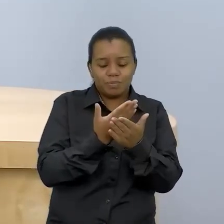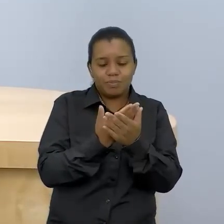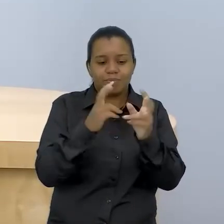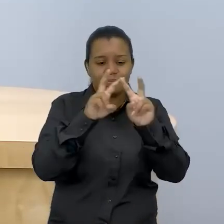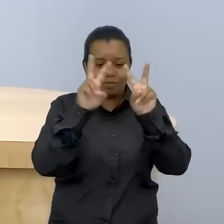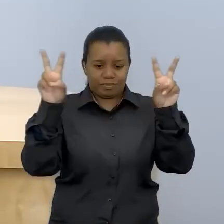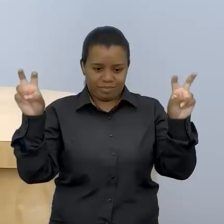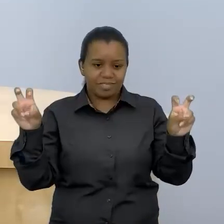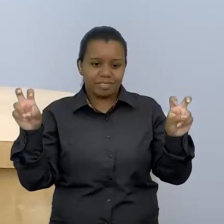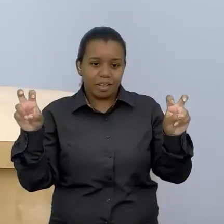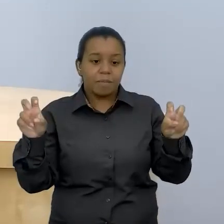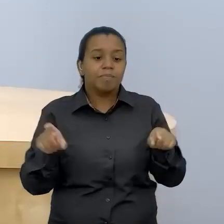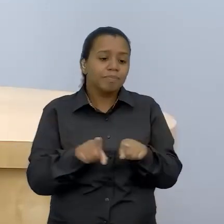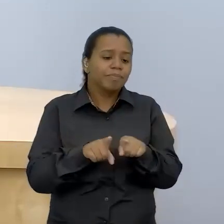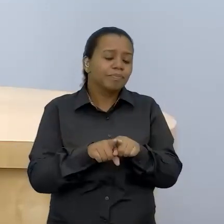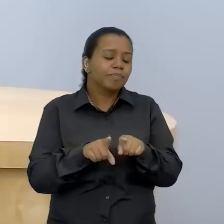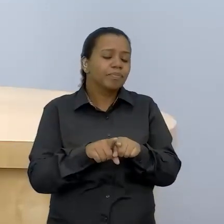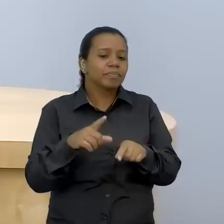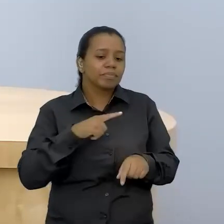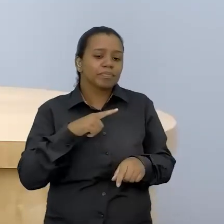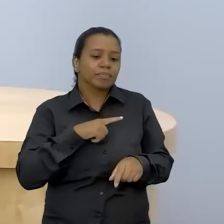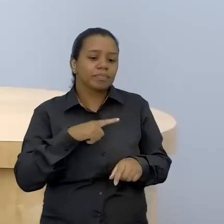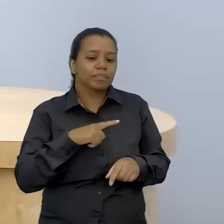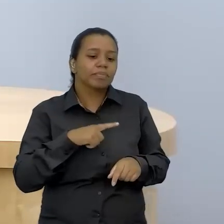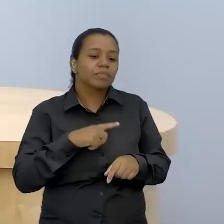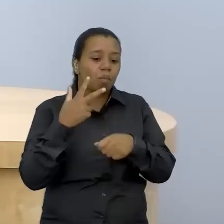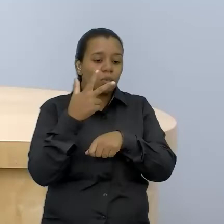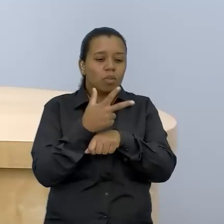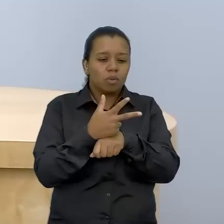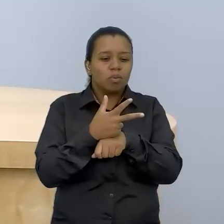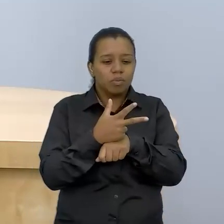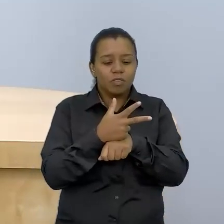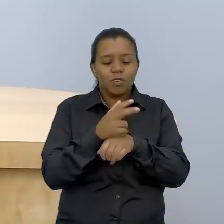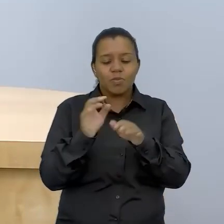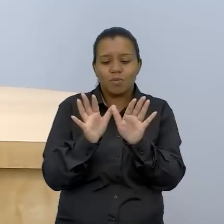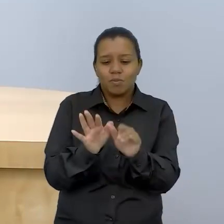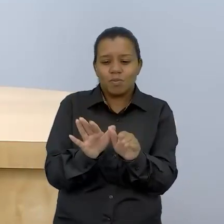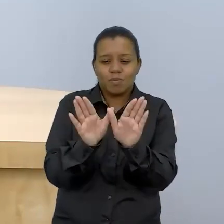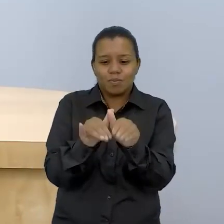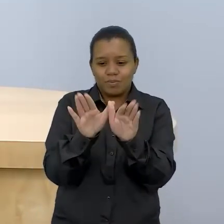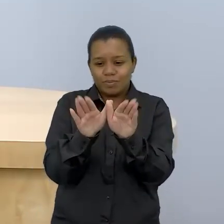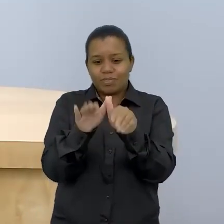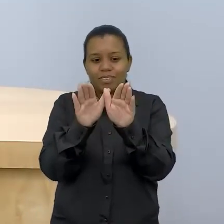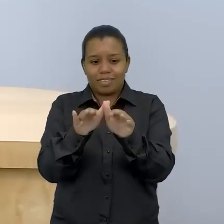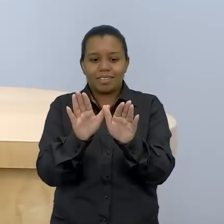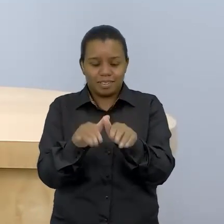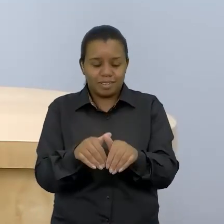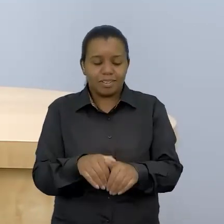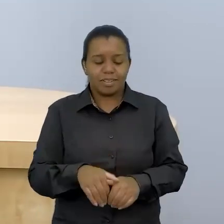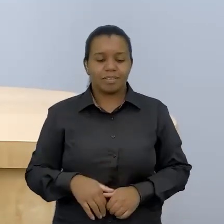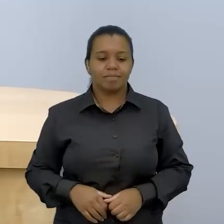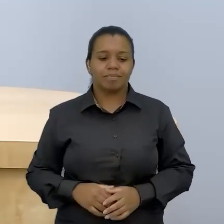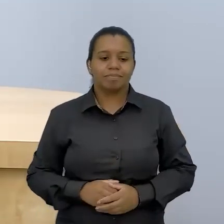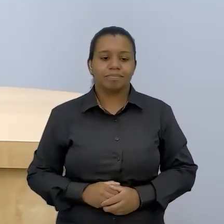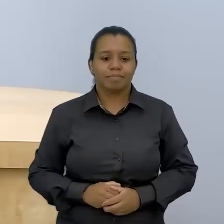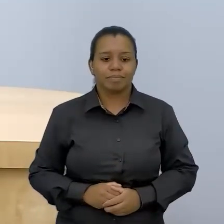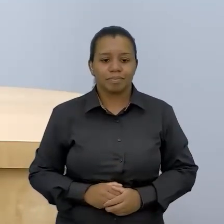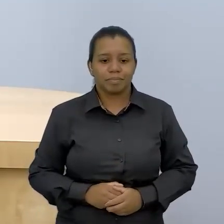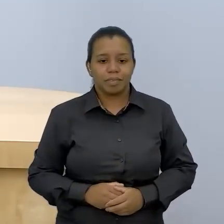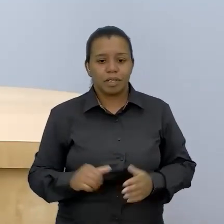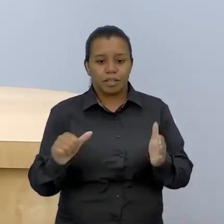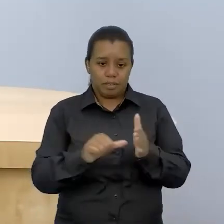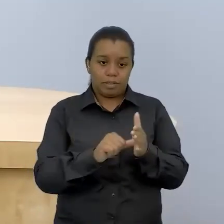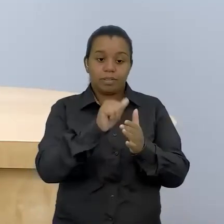até um filme aí falando aí sobre o efeito borboleta aí, que também é muito interessante. Certo, galerinha? Tá aí, ó. Primeira parte aí